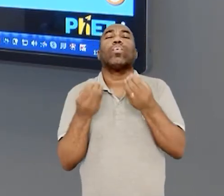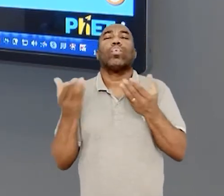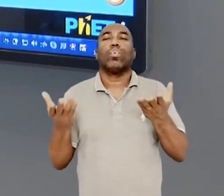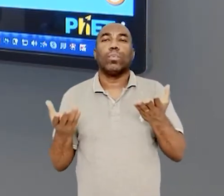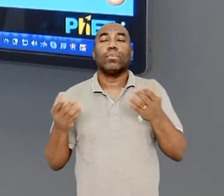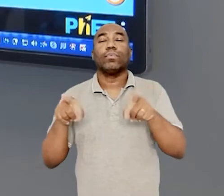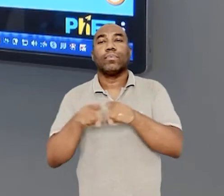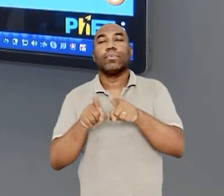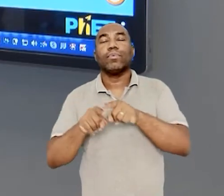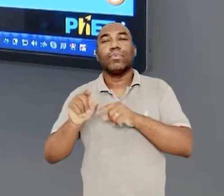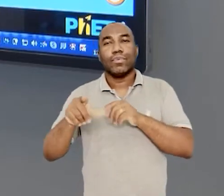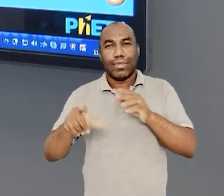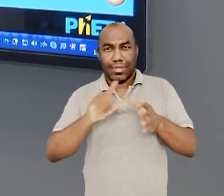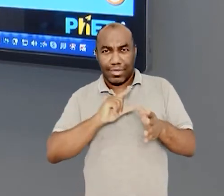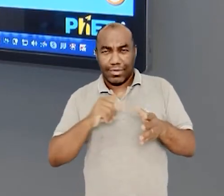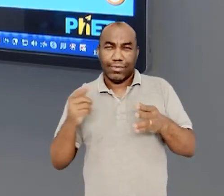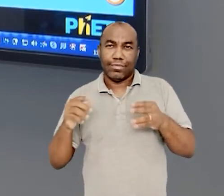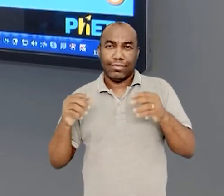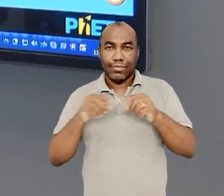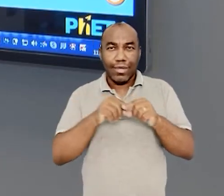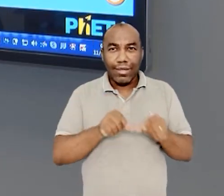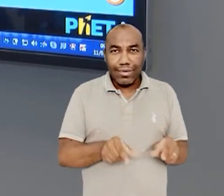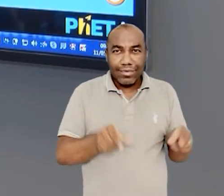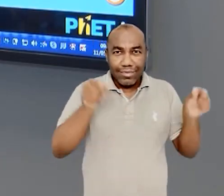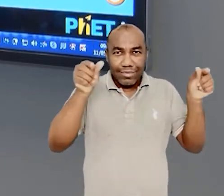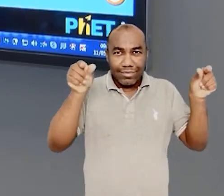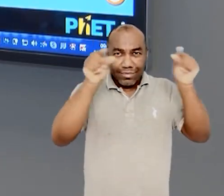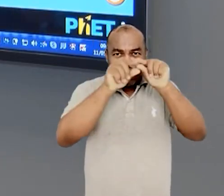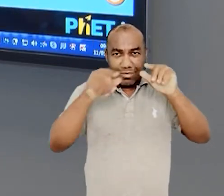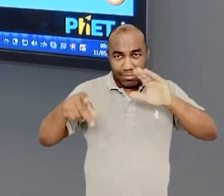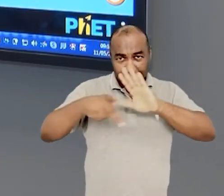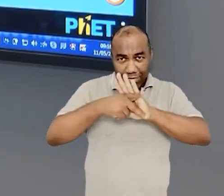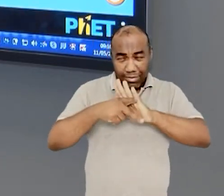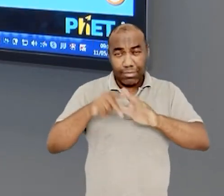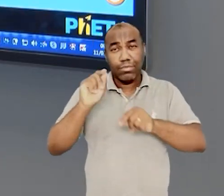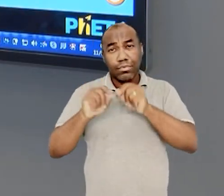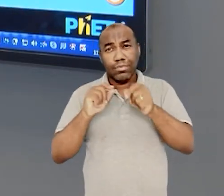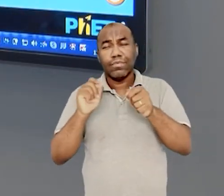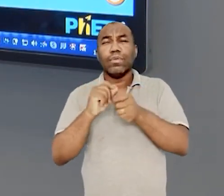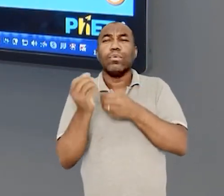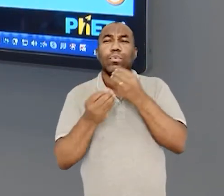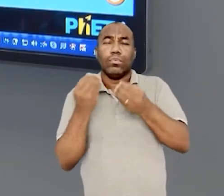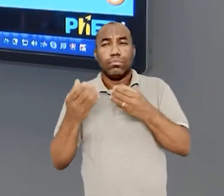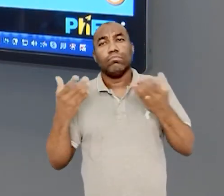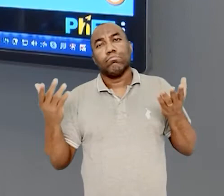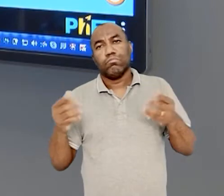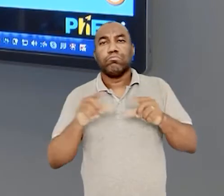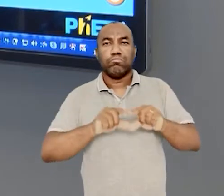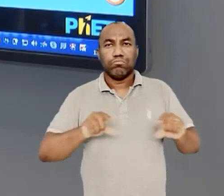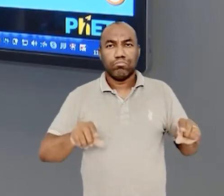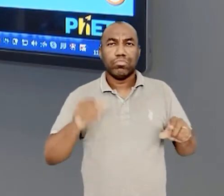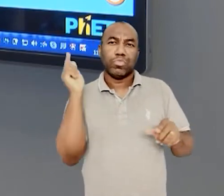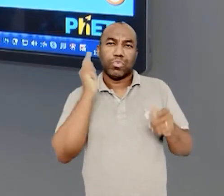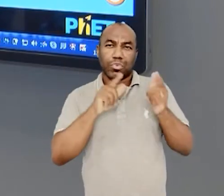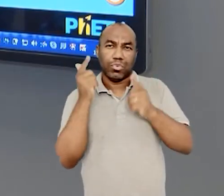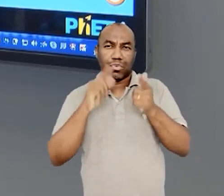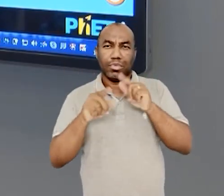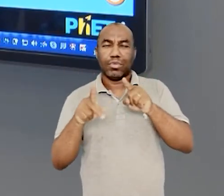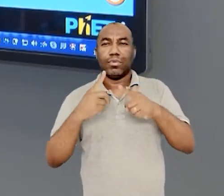vibrando. Quando eu conectar novamente, fechar o circuito elétrico, esses elétrons passam a ter um